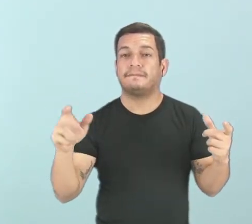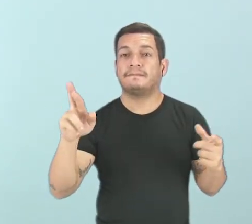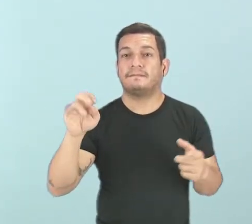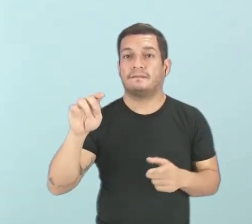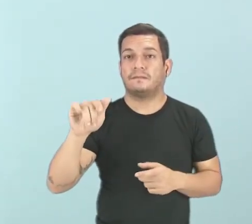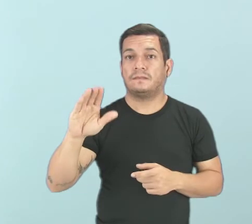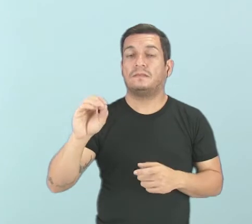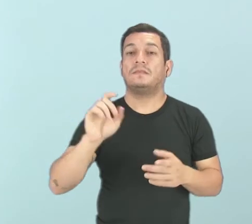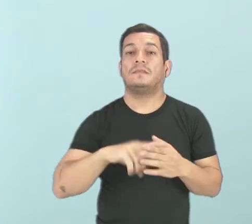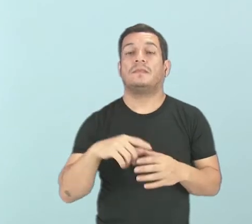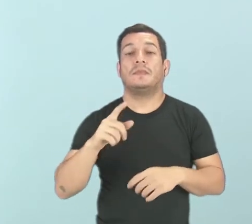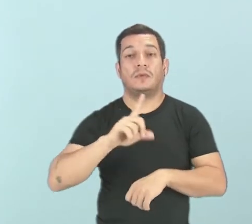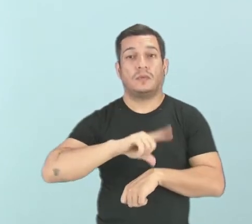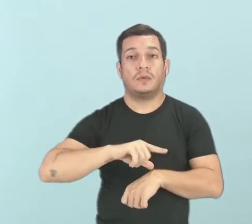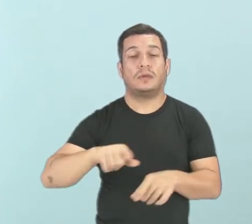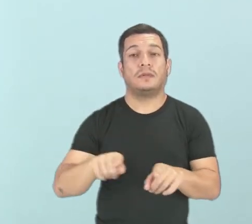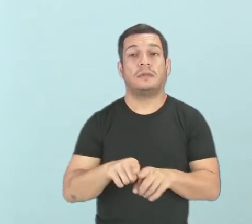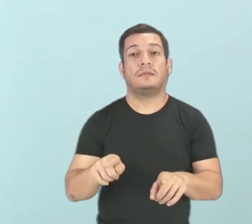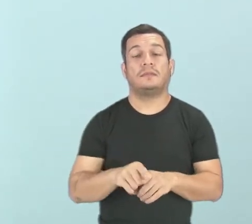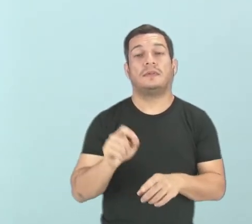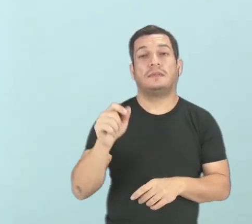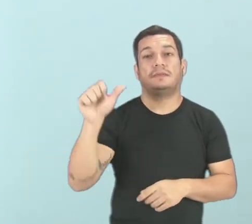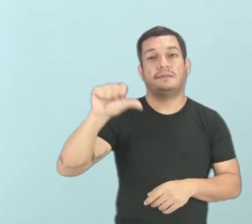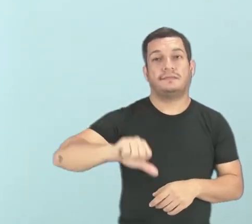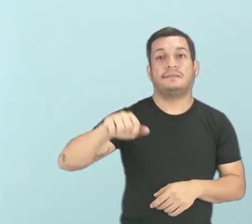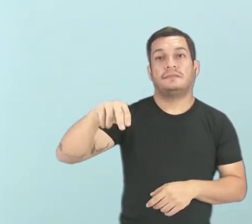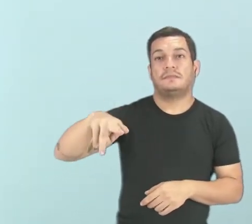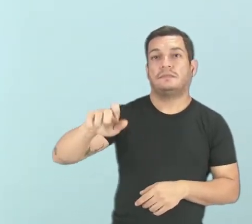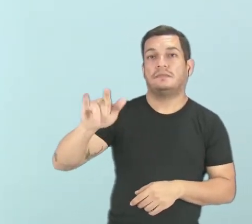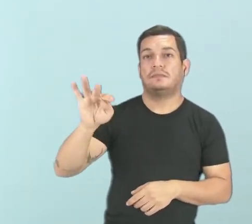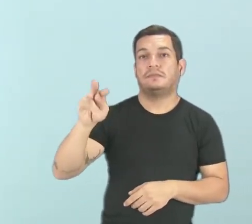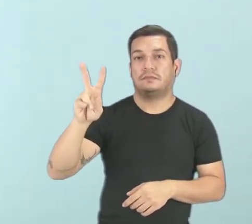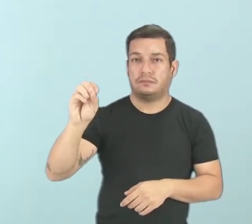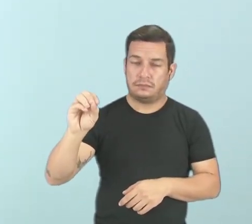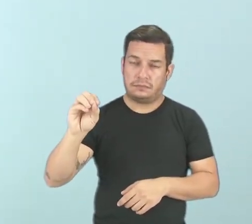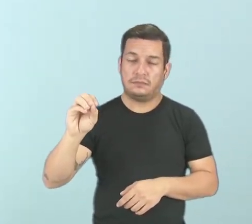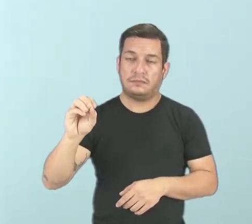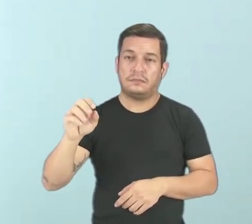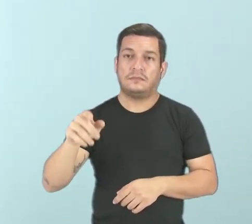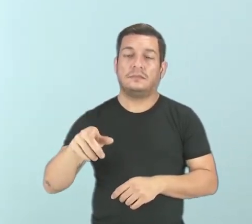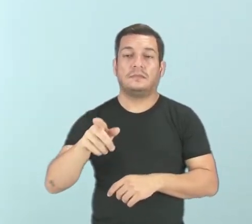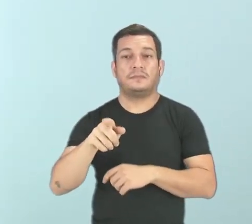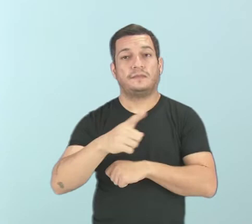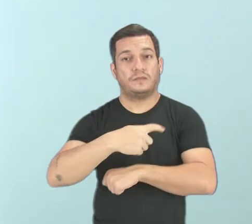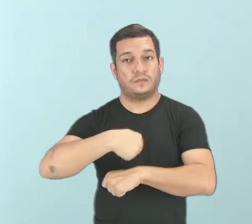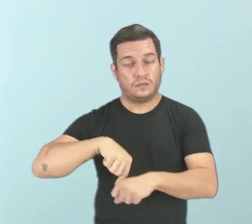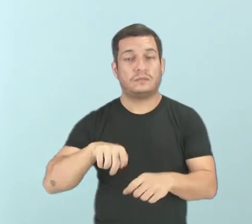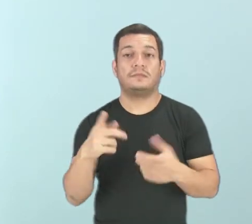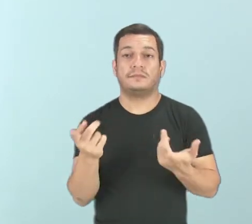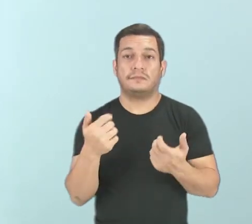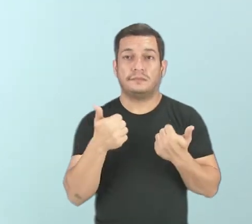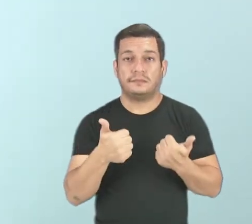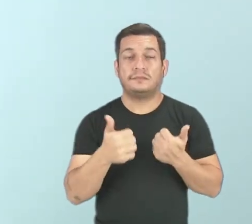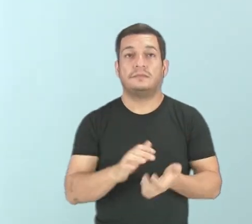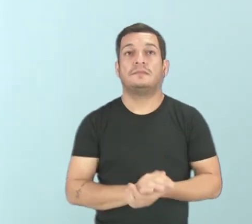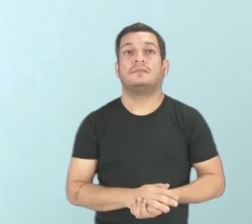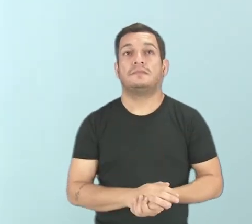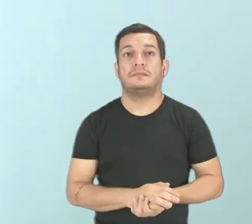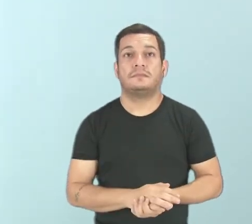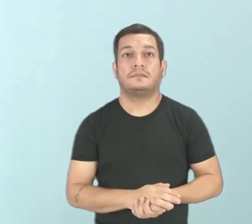ou diminuição, e sim se o corpo gira para a direita ou para a esquerda, ou quer dizer, no sentido em que o ponteiro dos